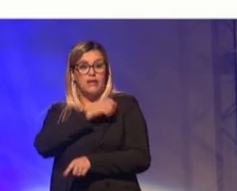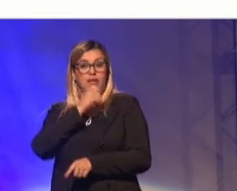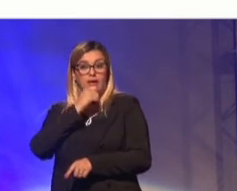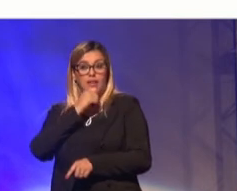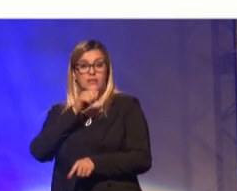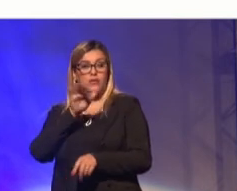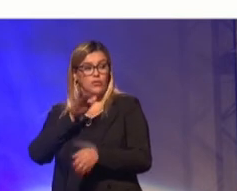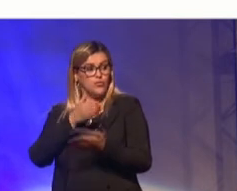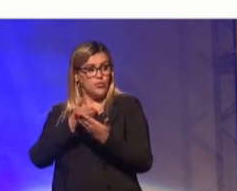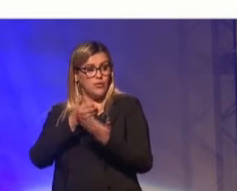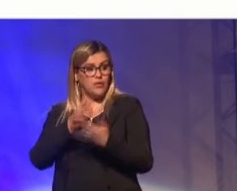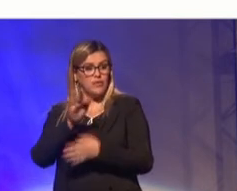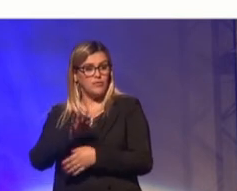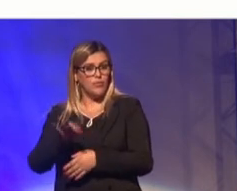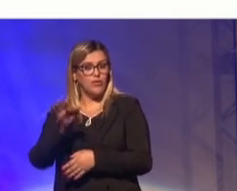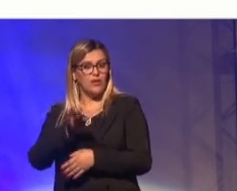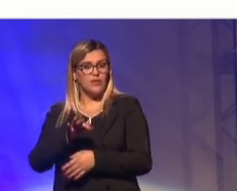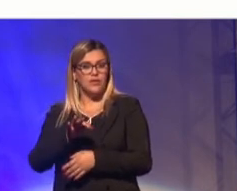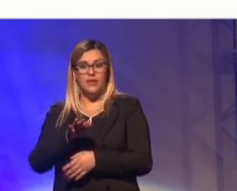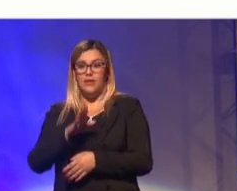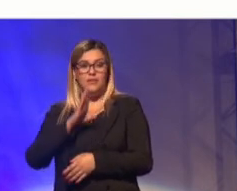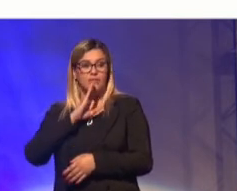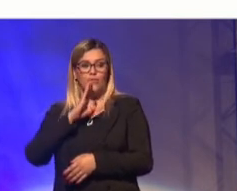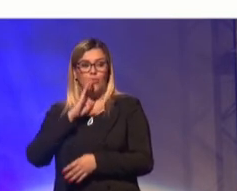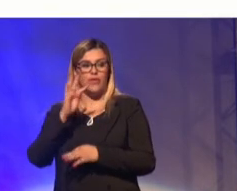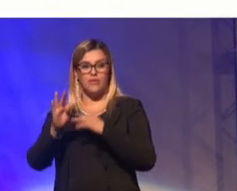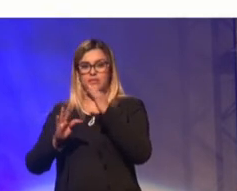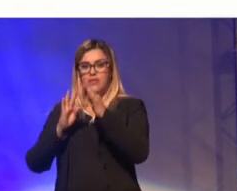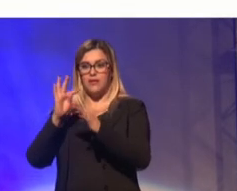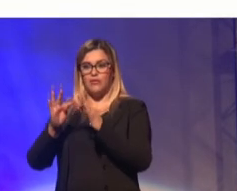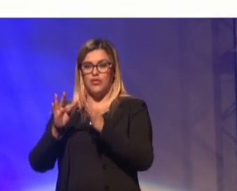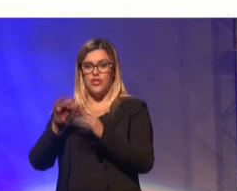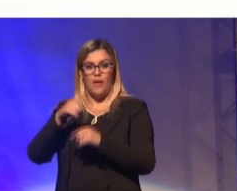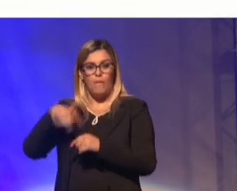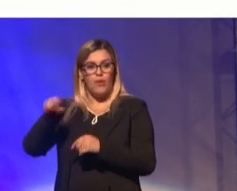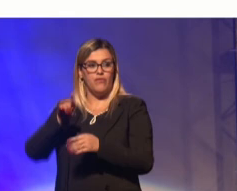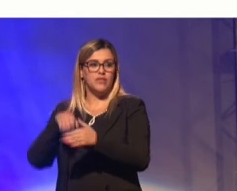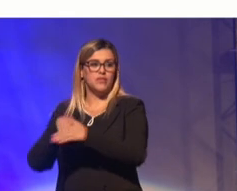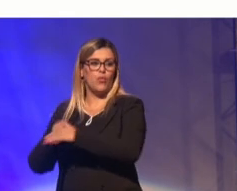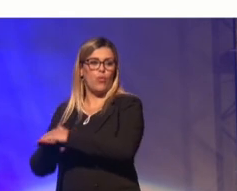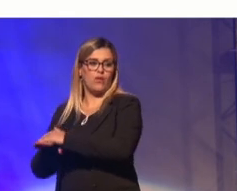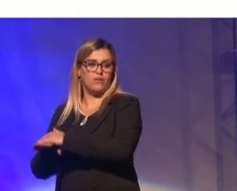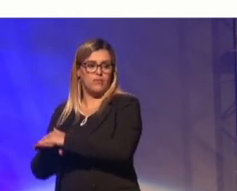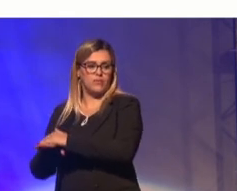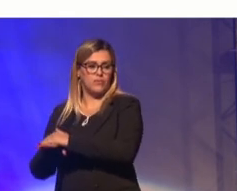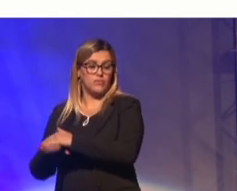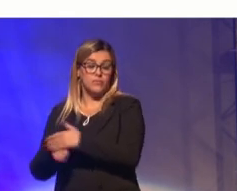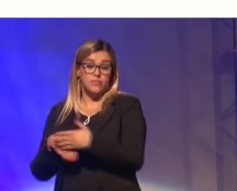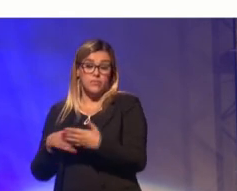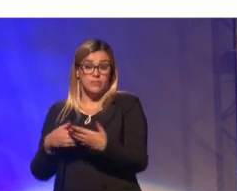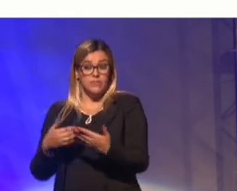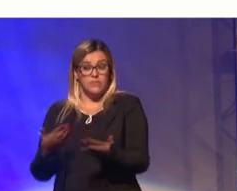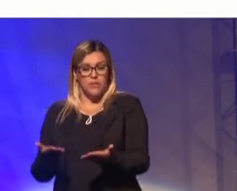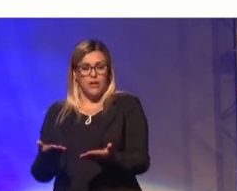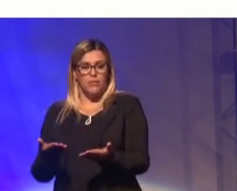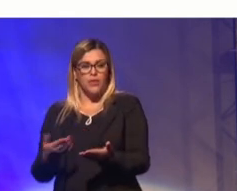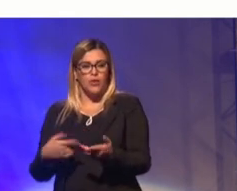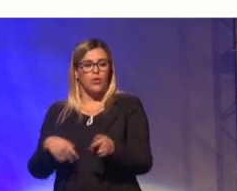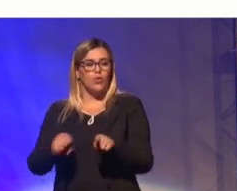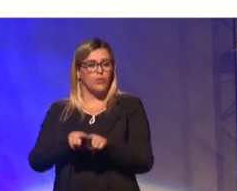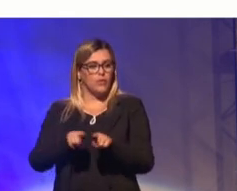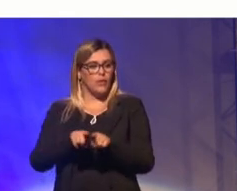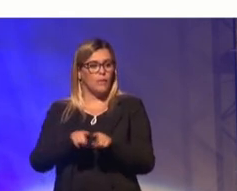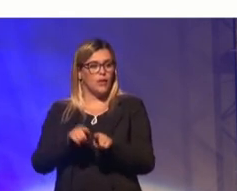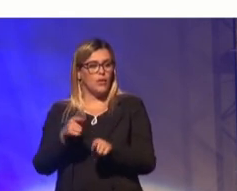formação, vão deixar de conhecer esse recurso, porque a gente está guardando eles no fundo dos armários. Bom, outro estudo que eu falei